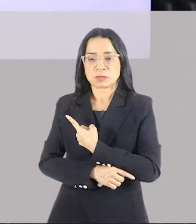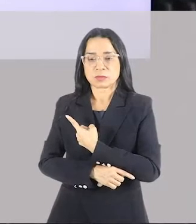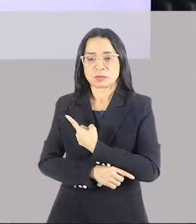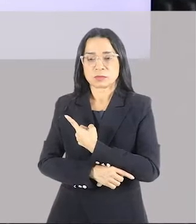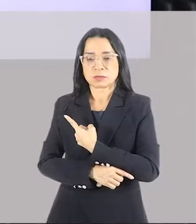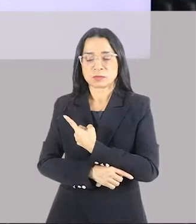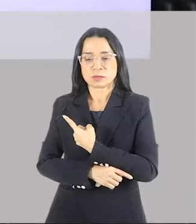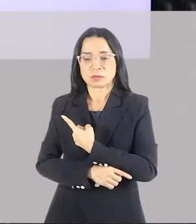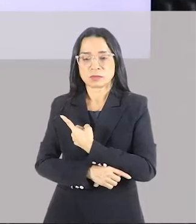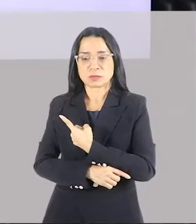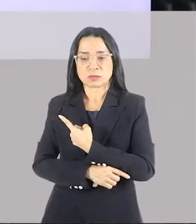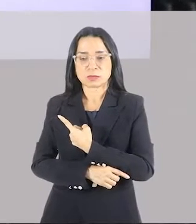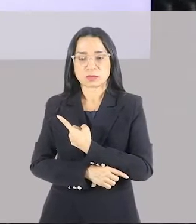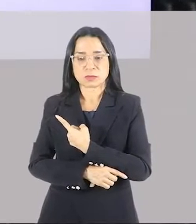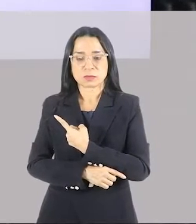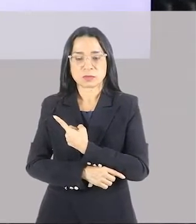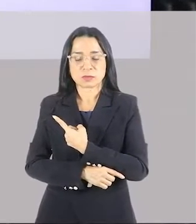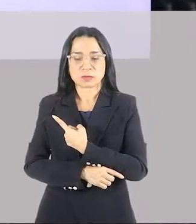determinado.